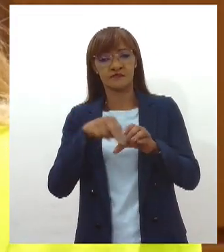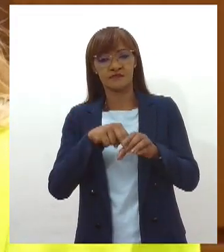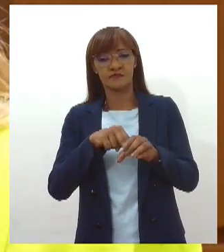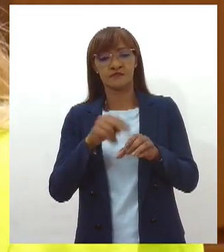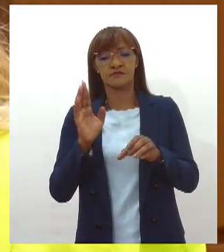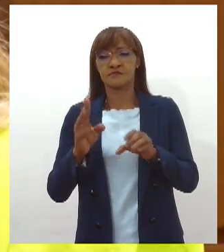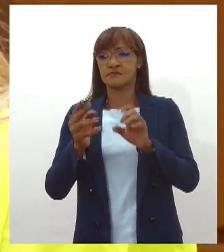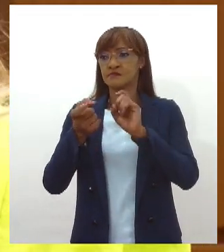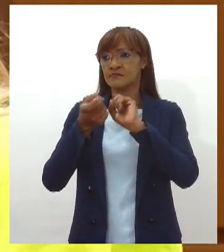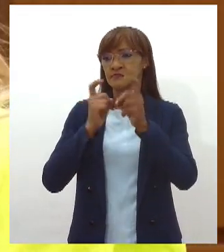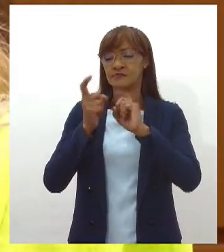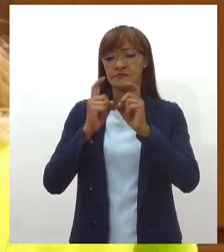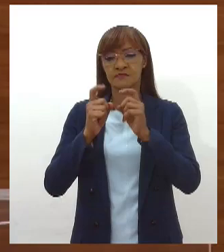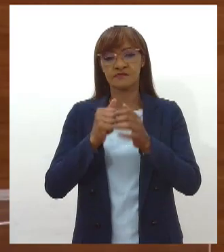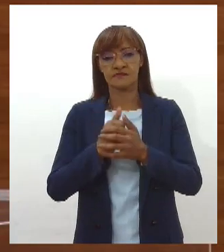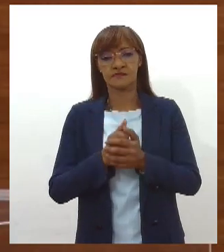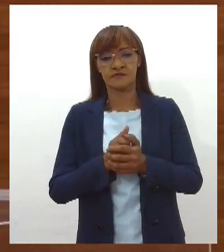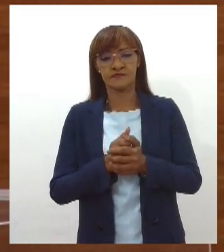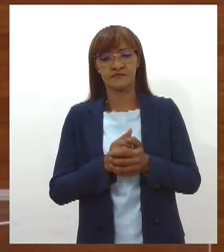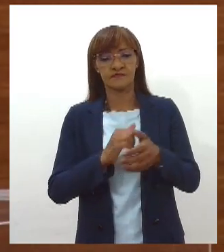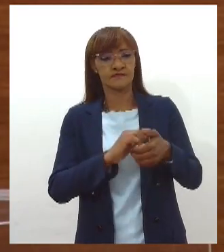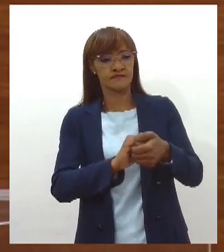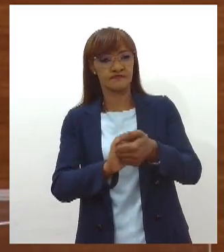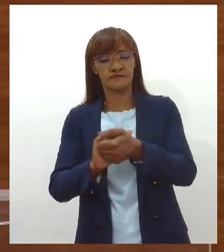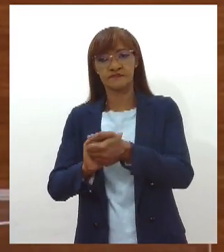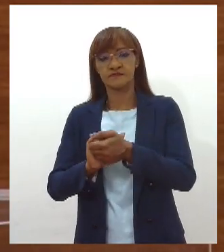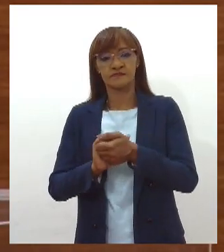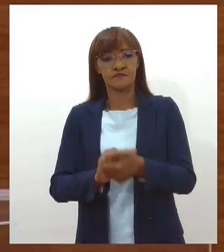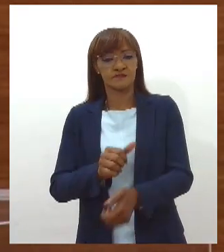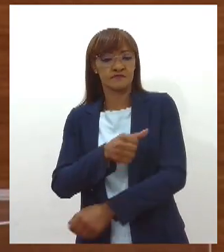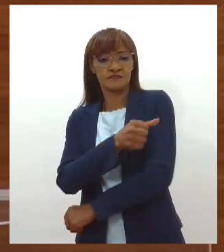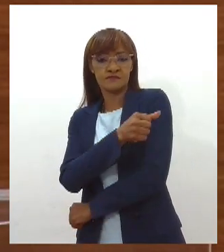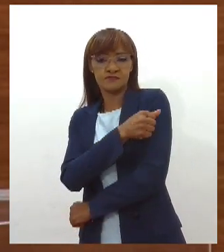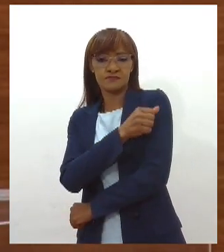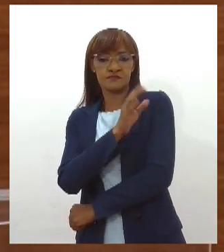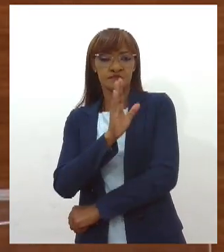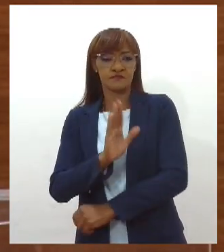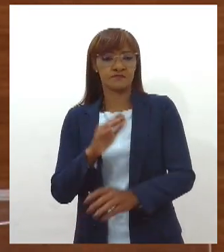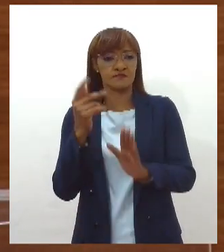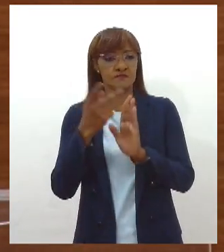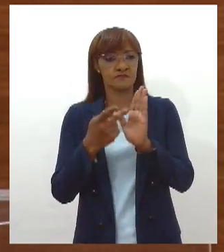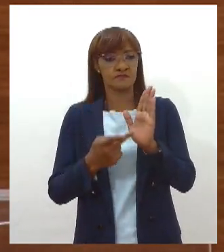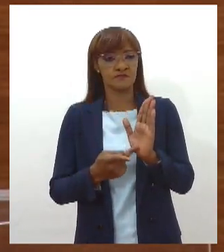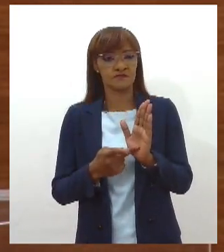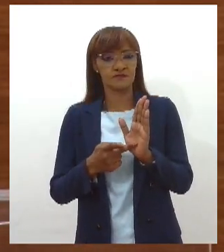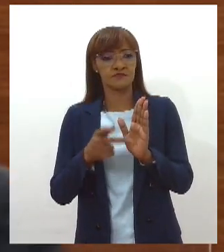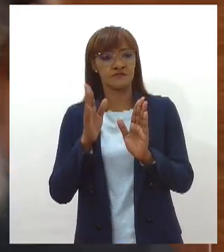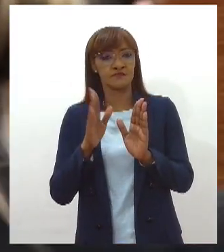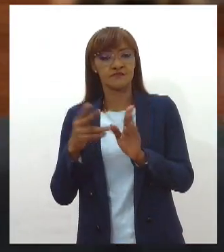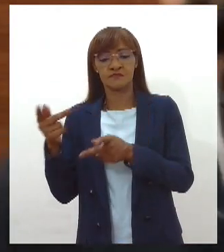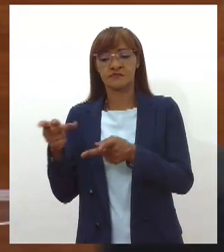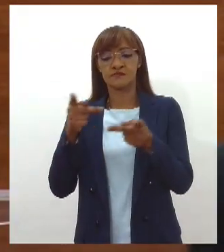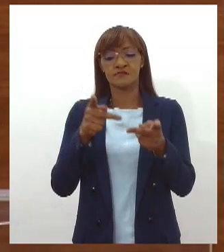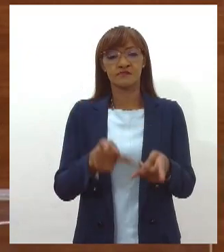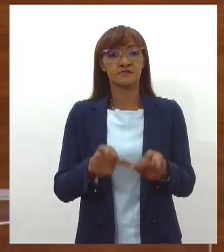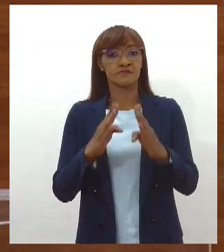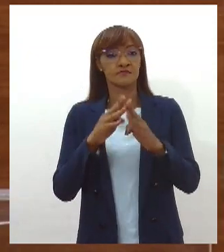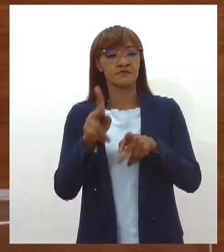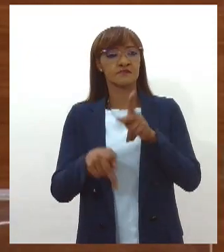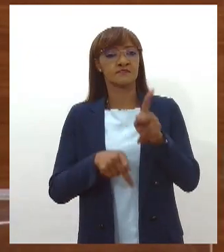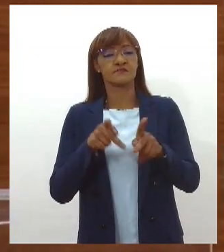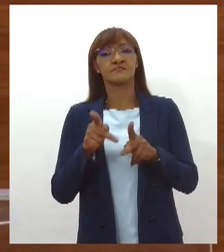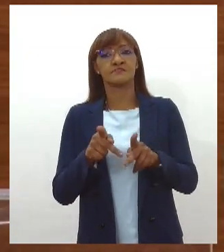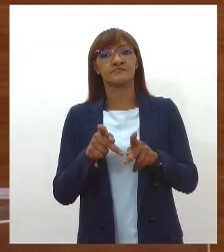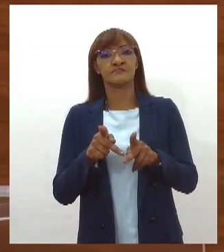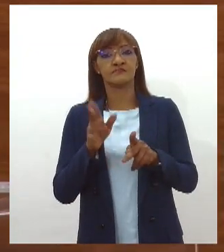expediente. Ela saudou os estudantes que participaram do projeto Visita à Casa do Povo, coordenado pela Elese.